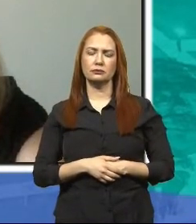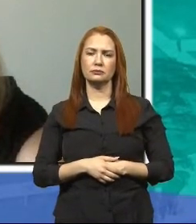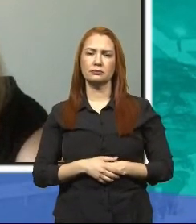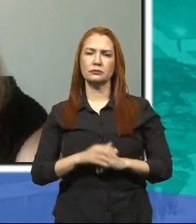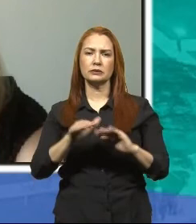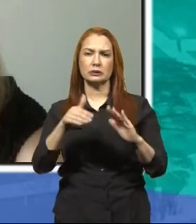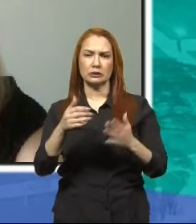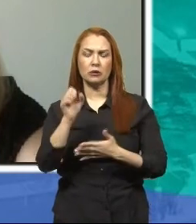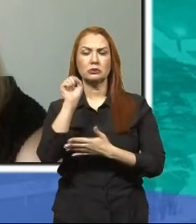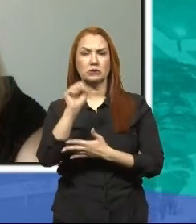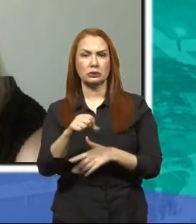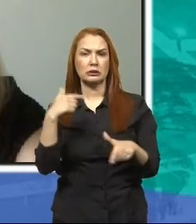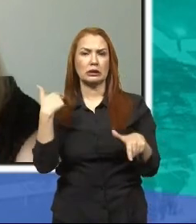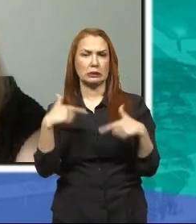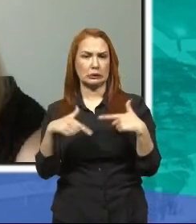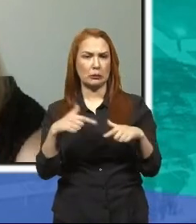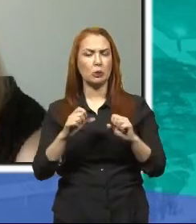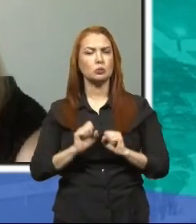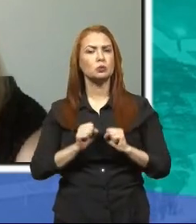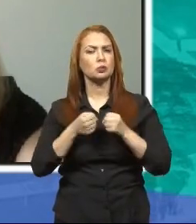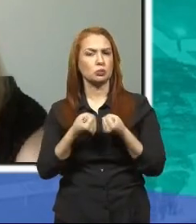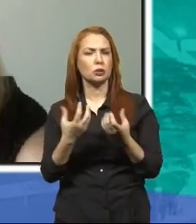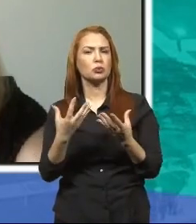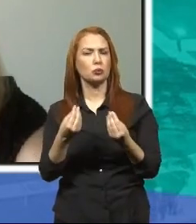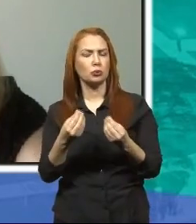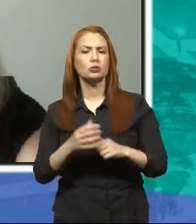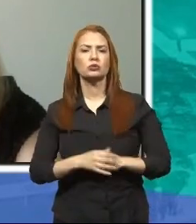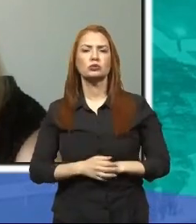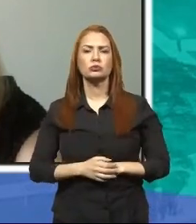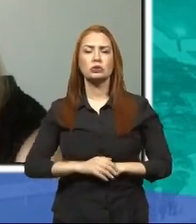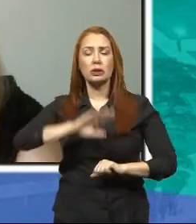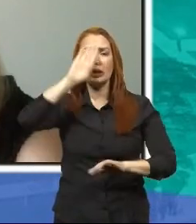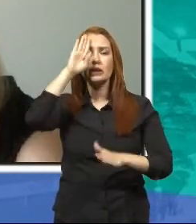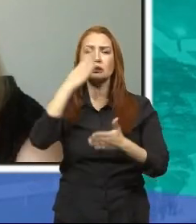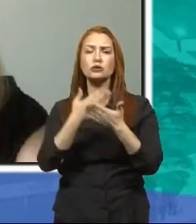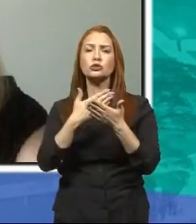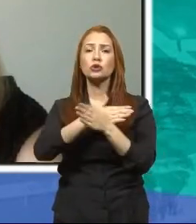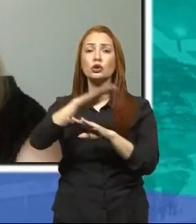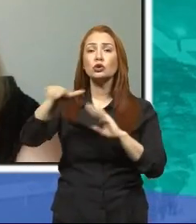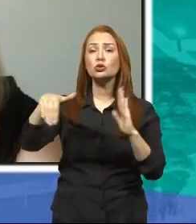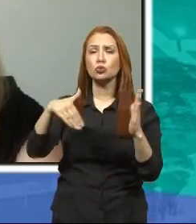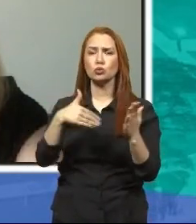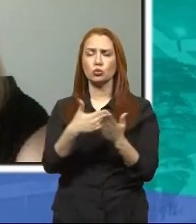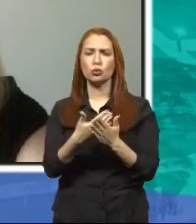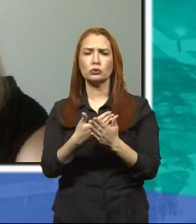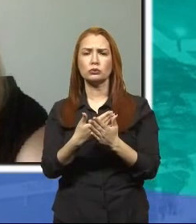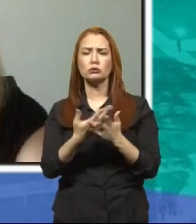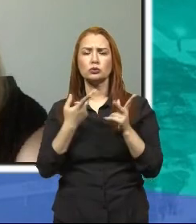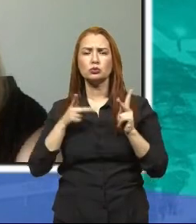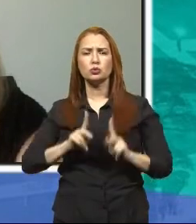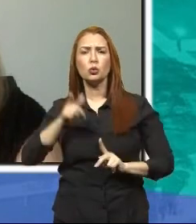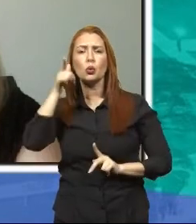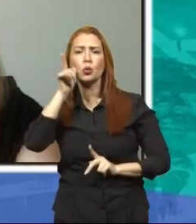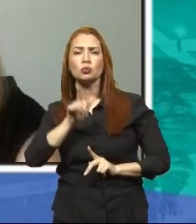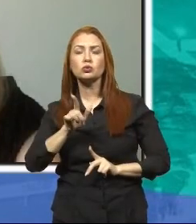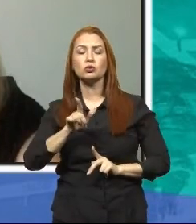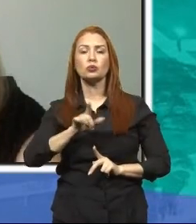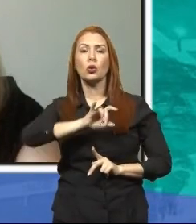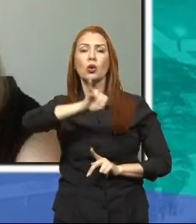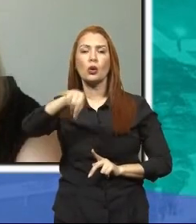A gente está trabalhando bastante forte nisso, e a gente espera que todos, né, de modo geral, aí consigam